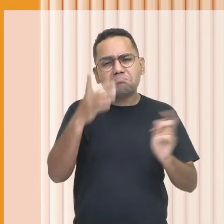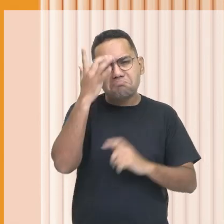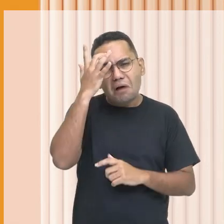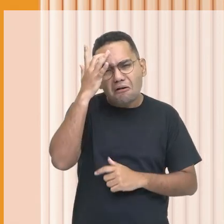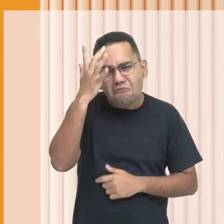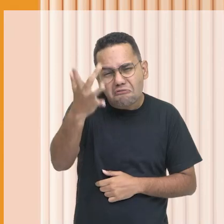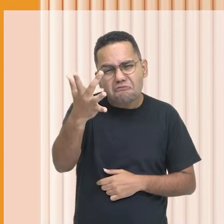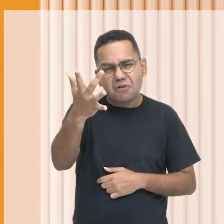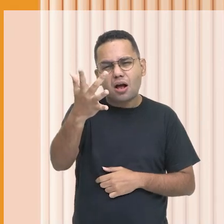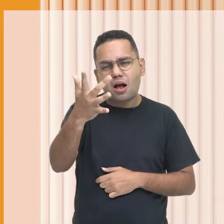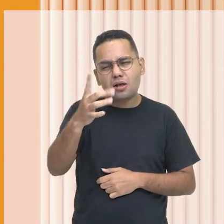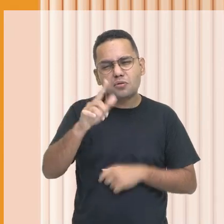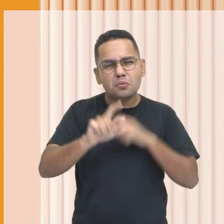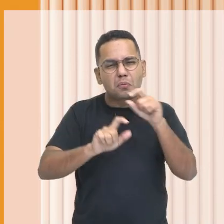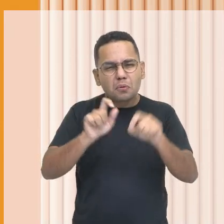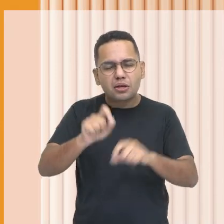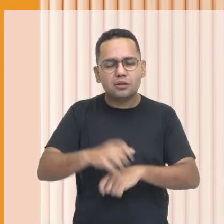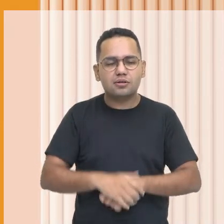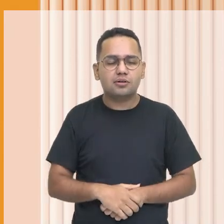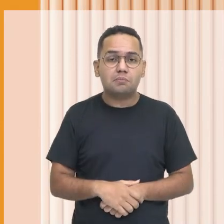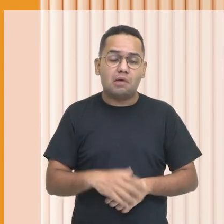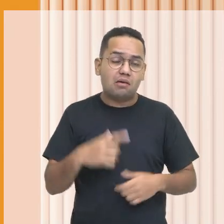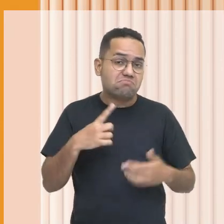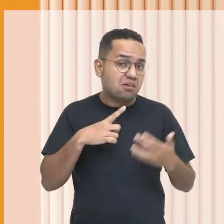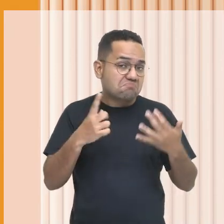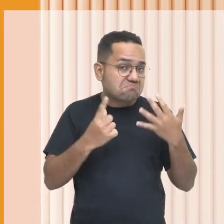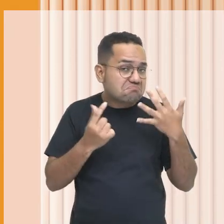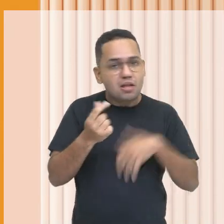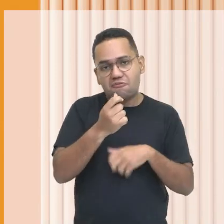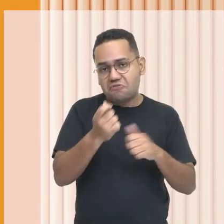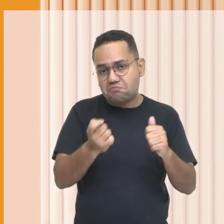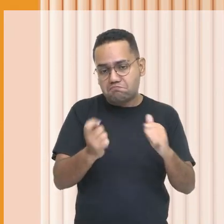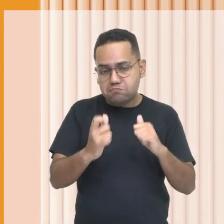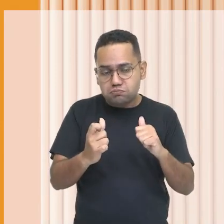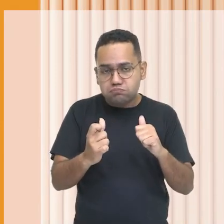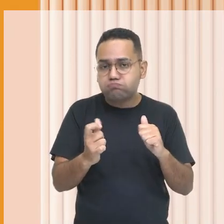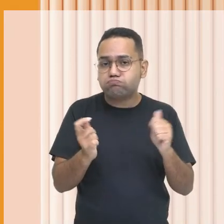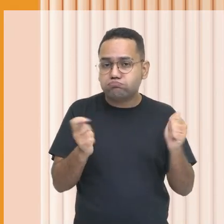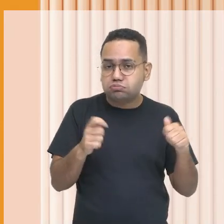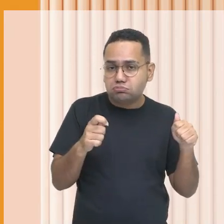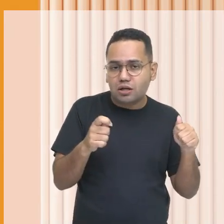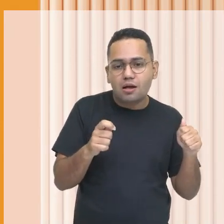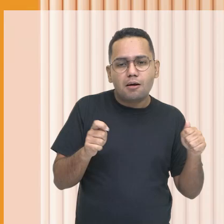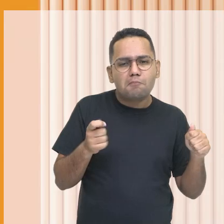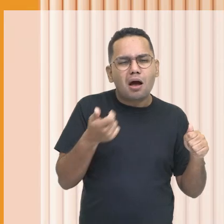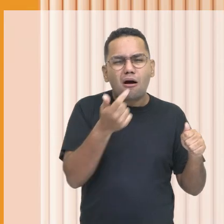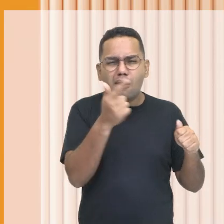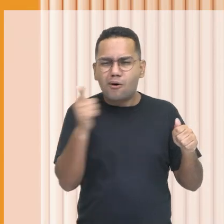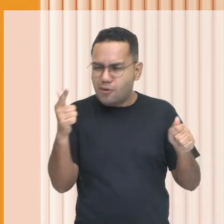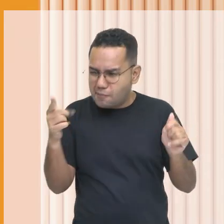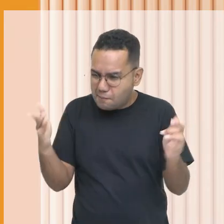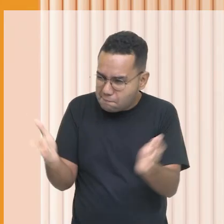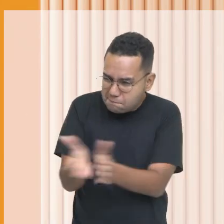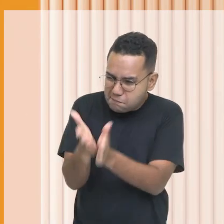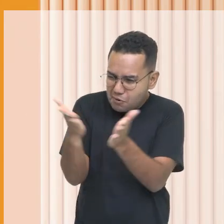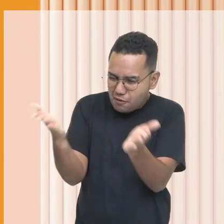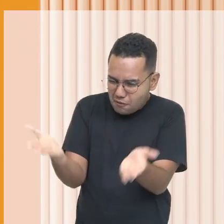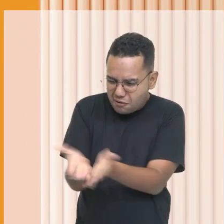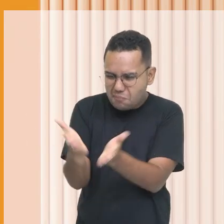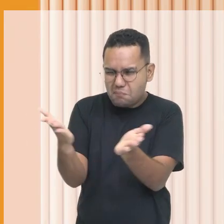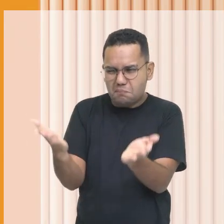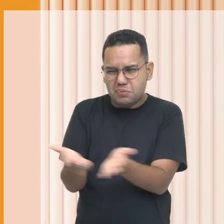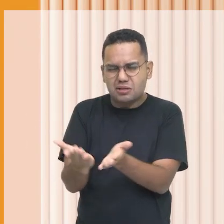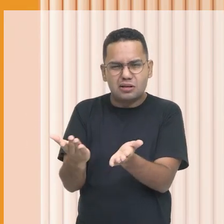poder, controlava a política, se beneficiar da posse dessa terra, enquanto pessoas mais pobres não